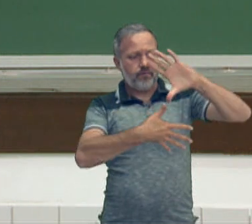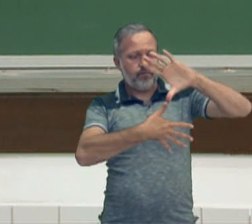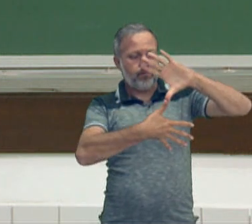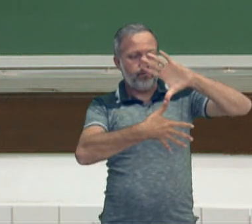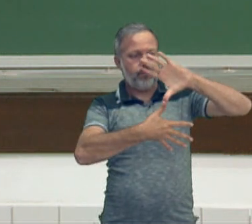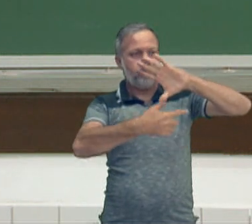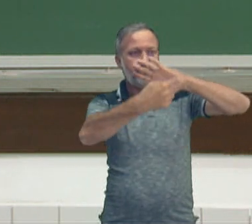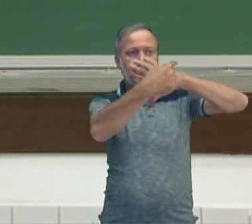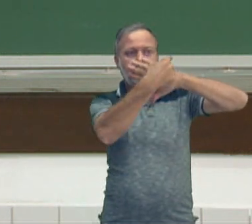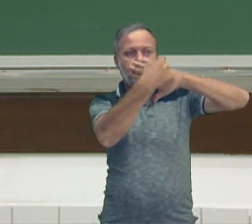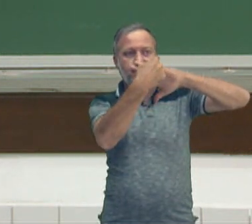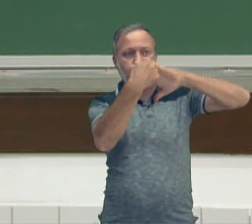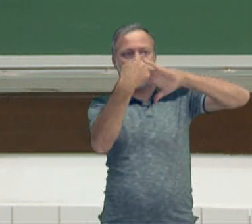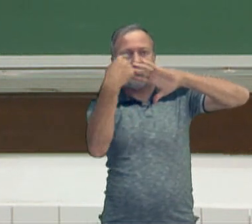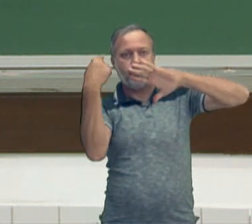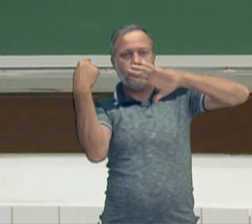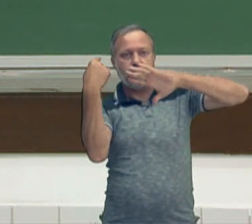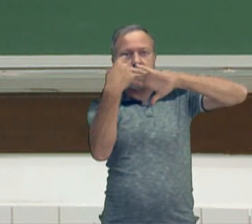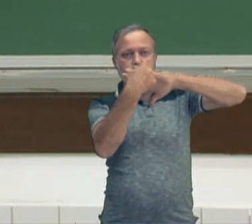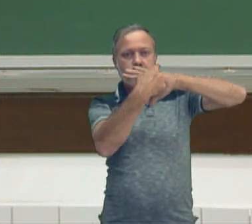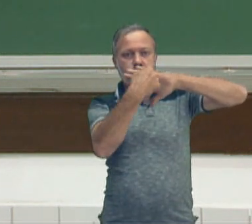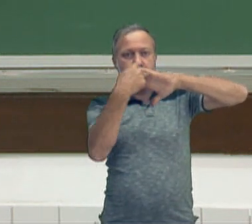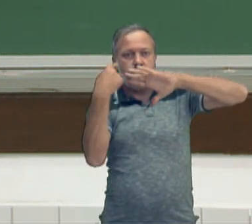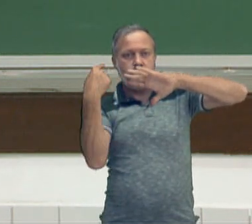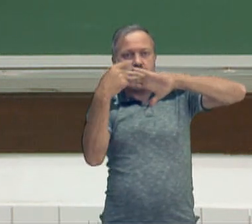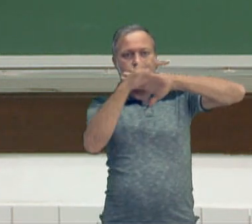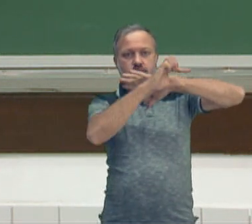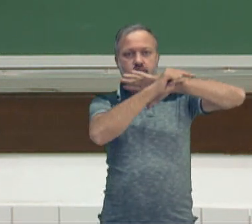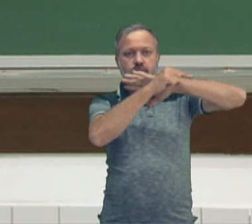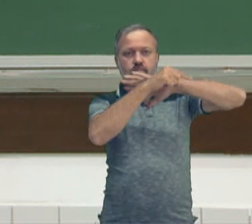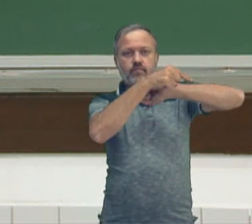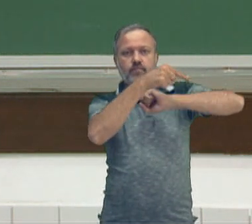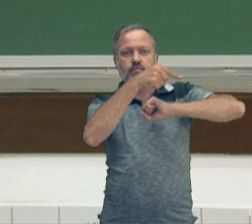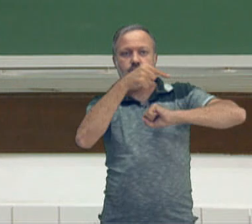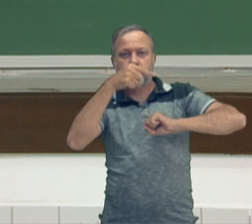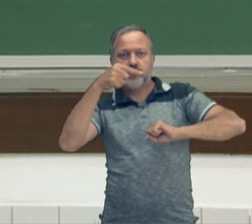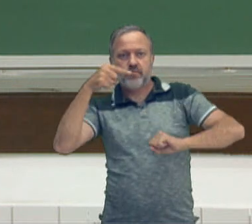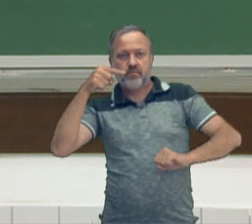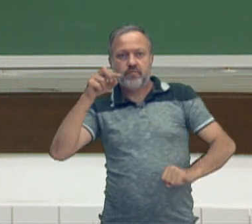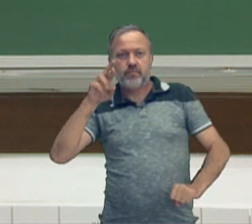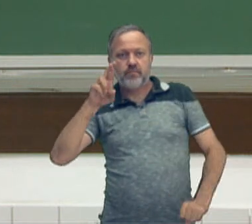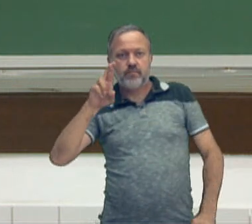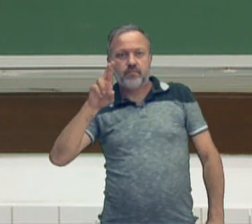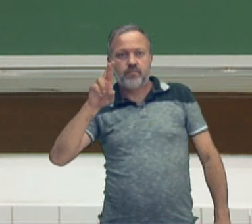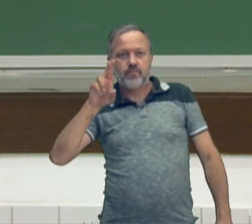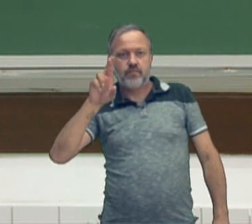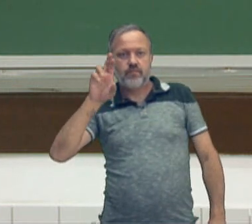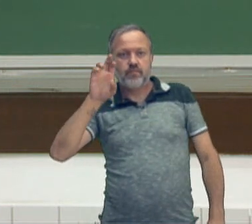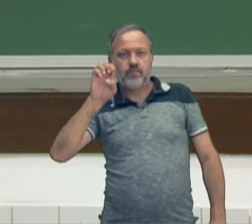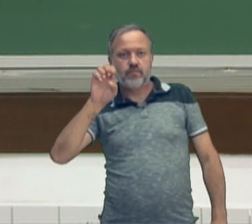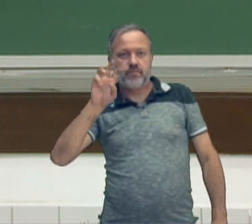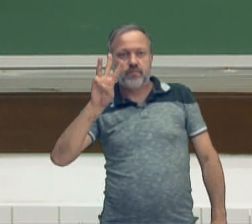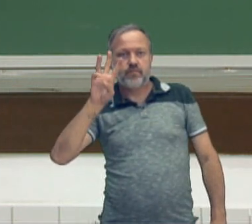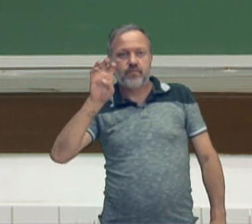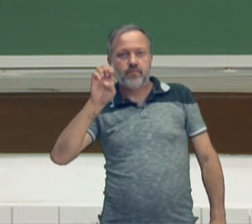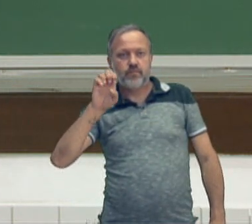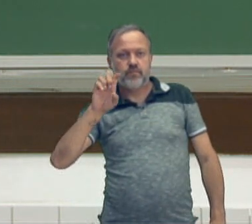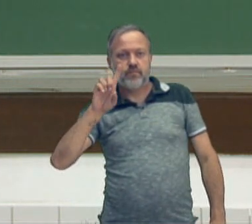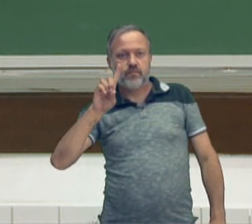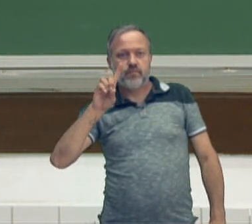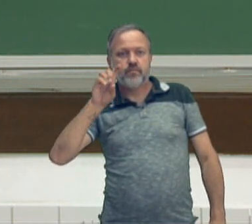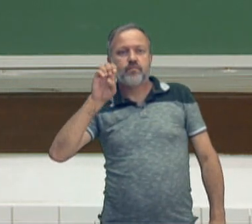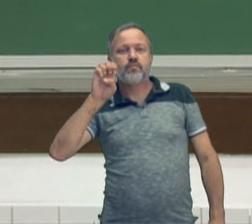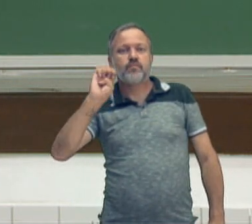está totalmente no hemisfério ocidental, a oeste do meridiano de Greenwich. Também, a